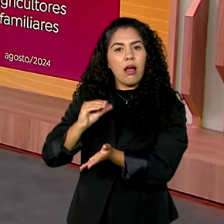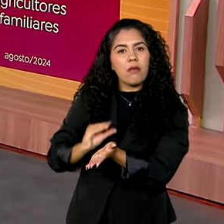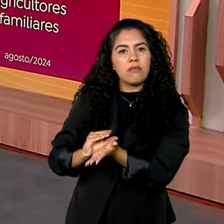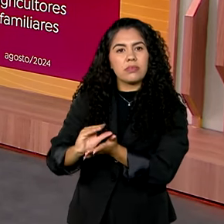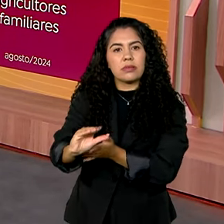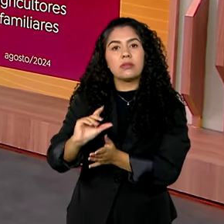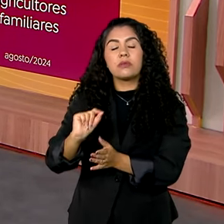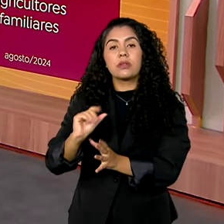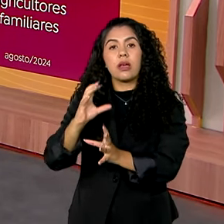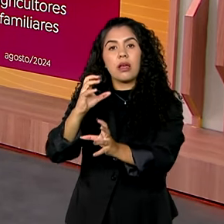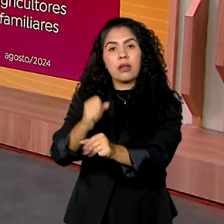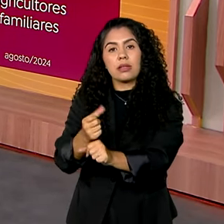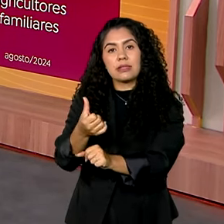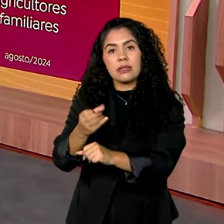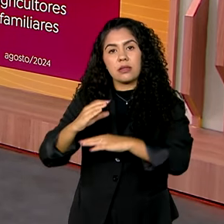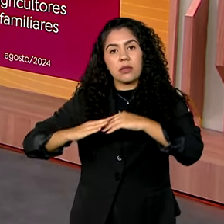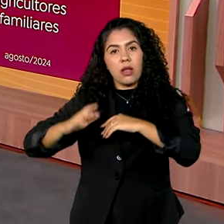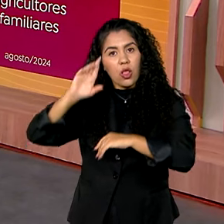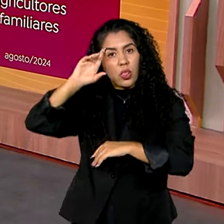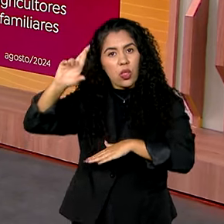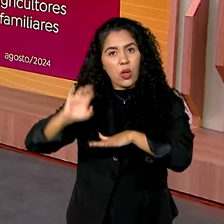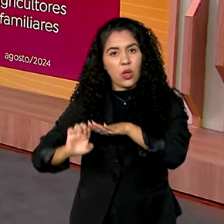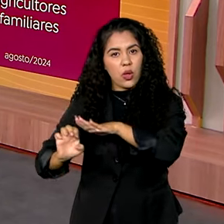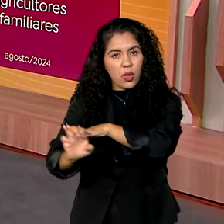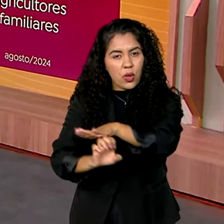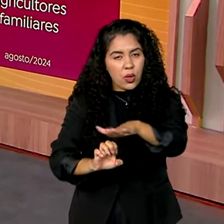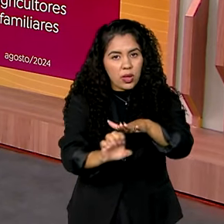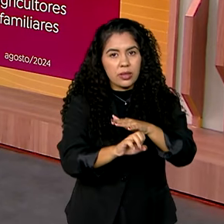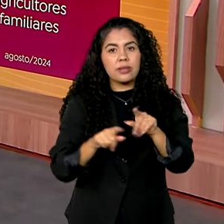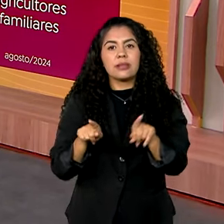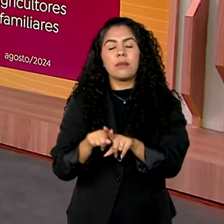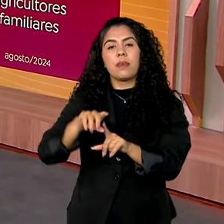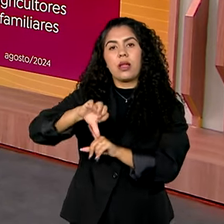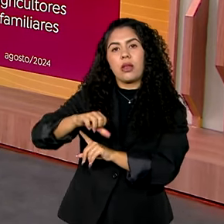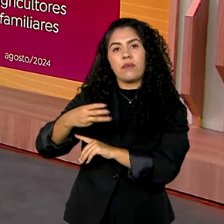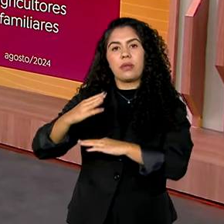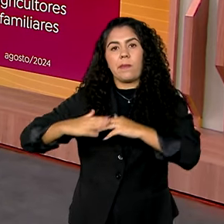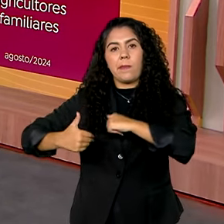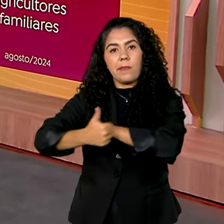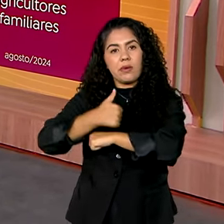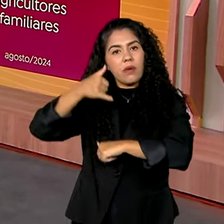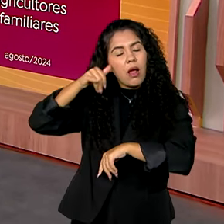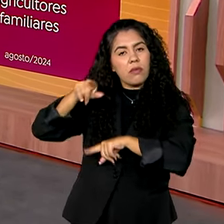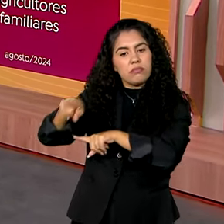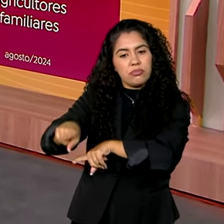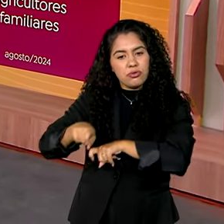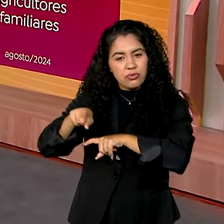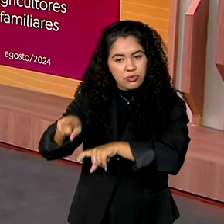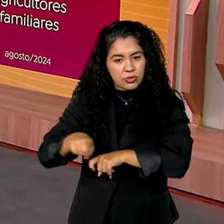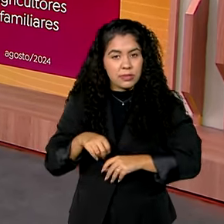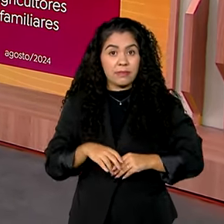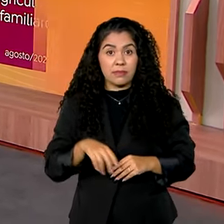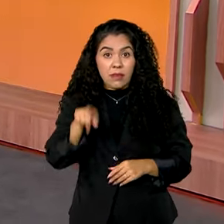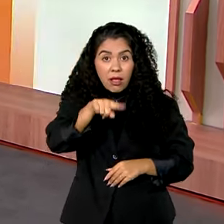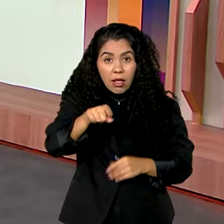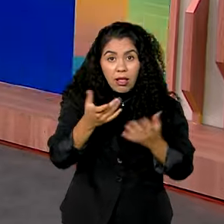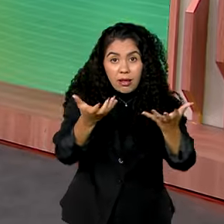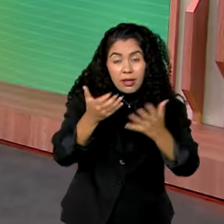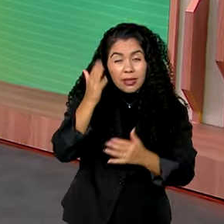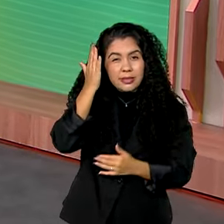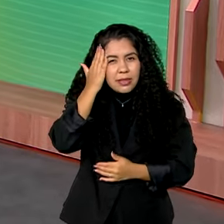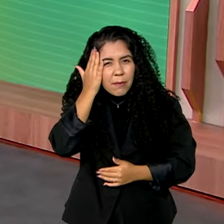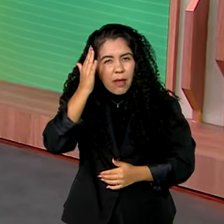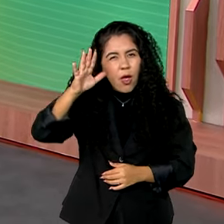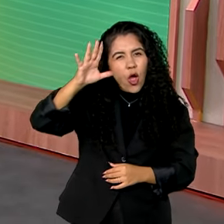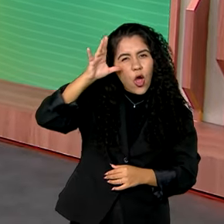60 empresários do agronegócio e 93 agricultores familiares. Olha, se você quer ver